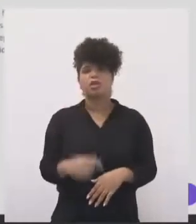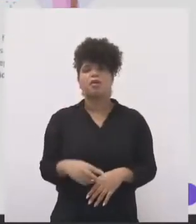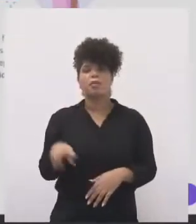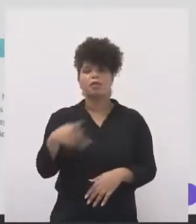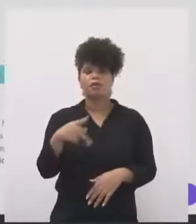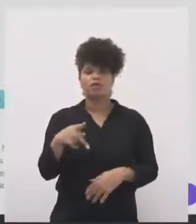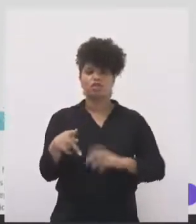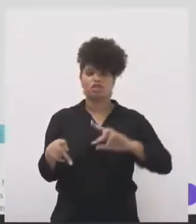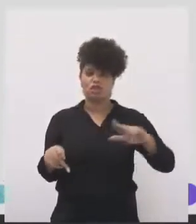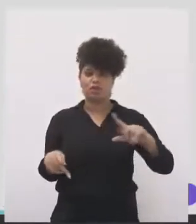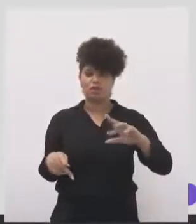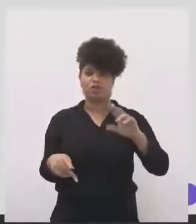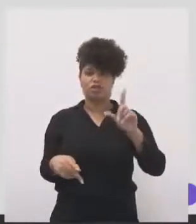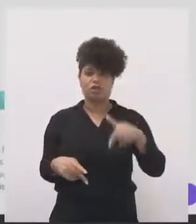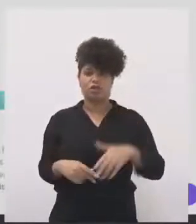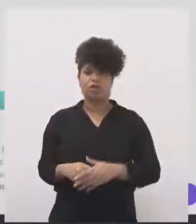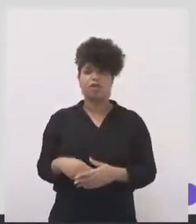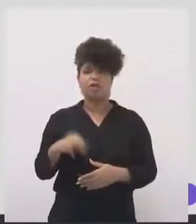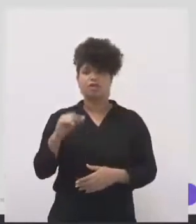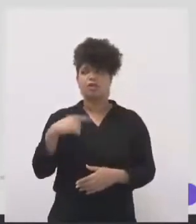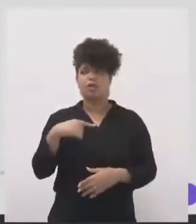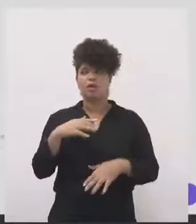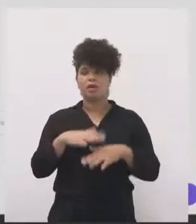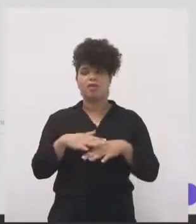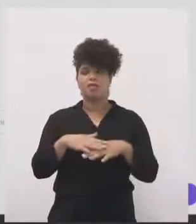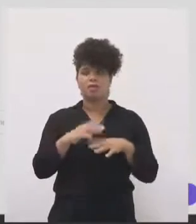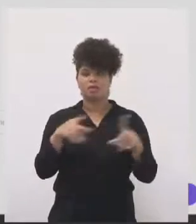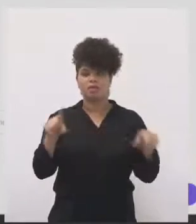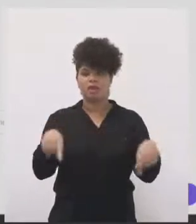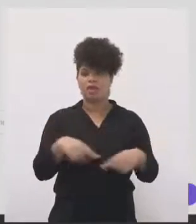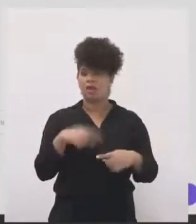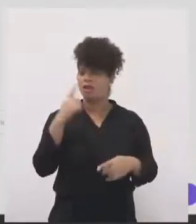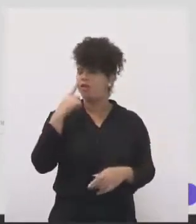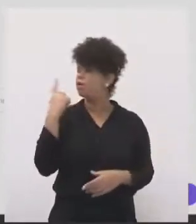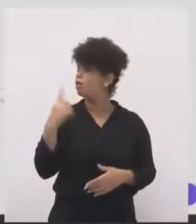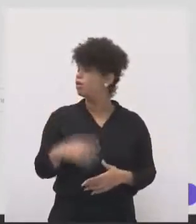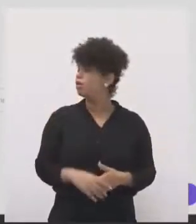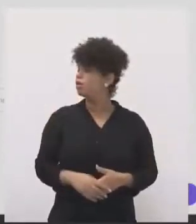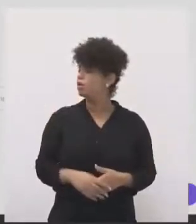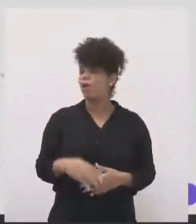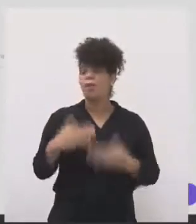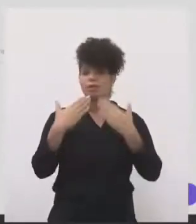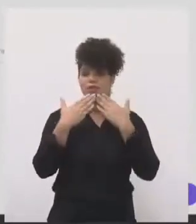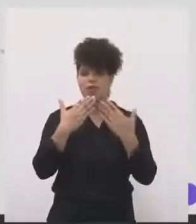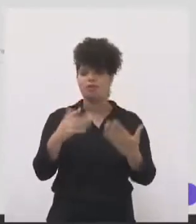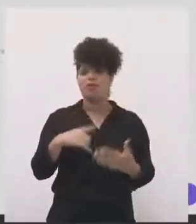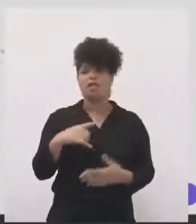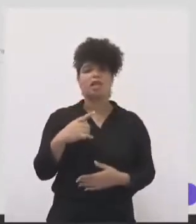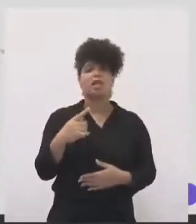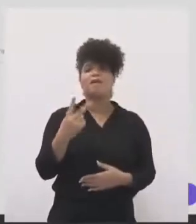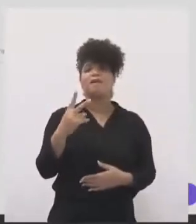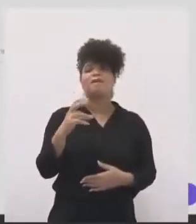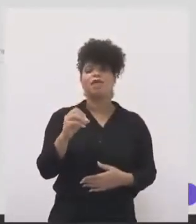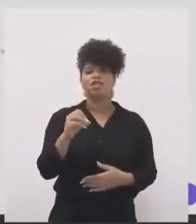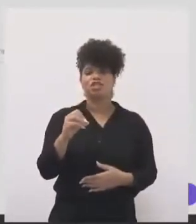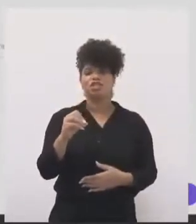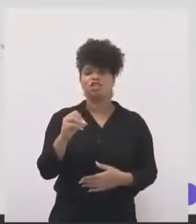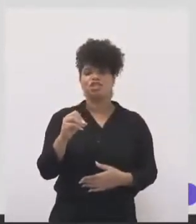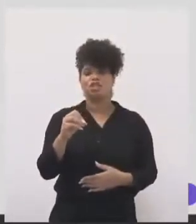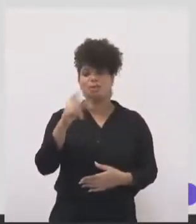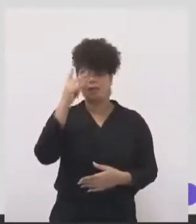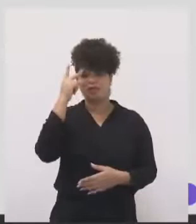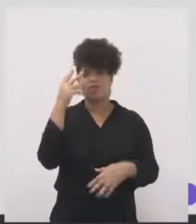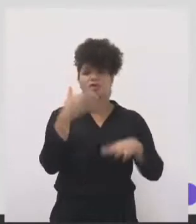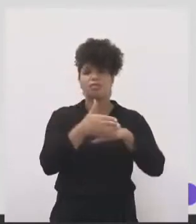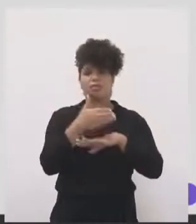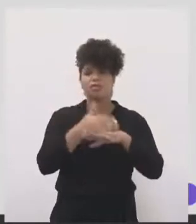tá? E aí, se eu abrir a minha sala aqui, ó, eu posso até mostrar para vocês, eu tenho 20, como se fosse 20 membros